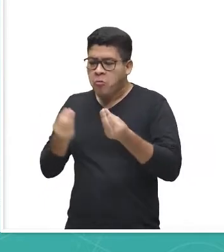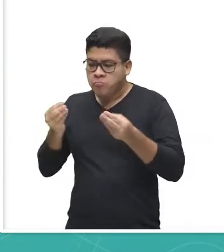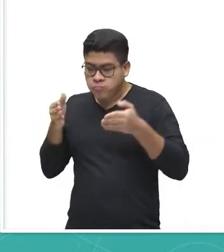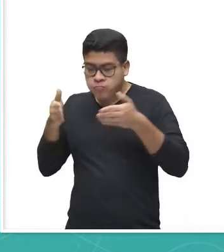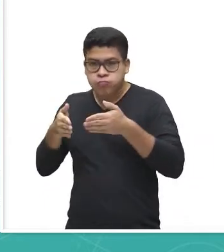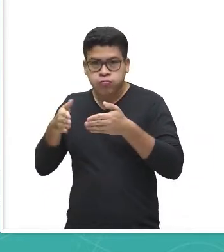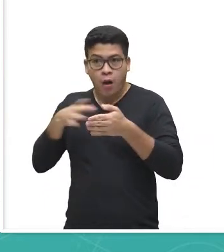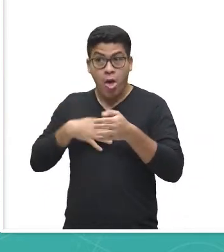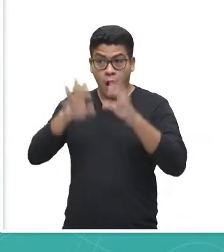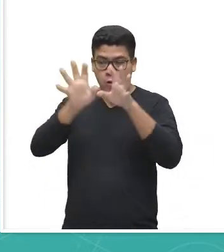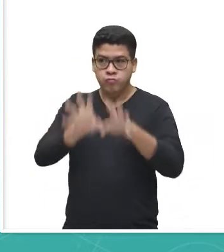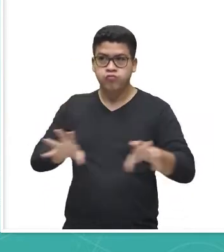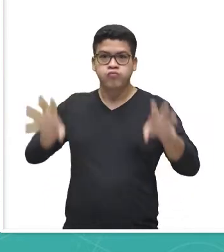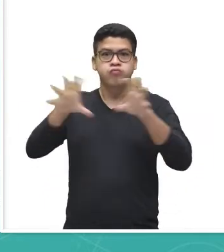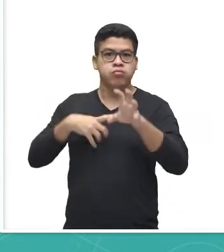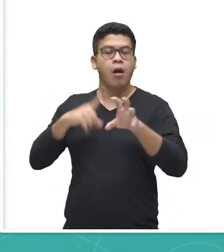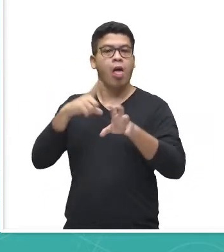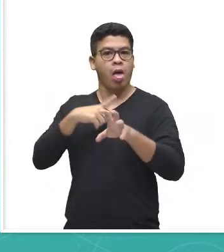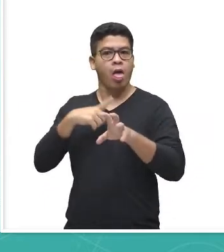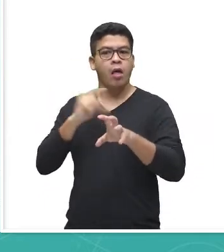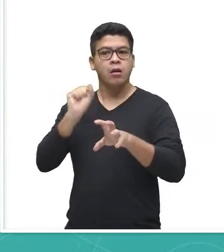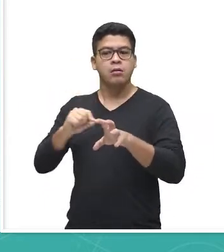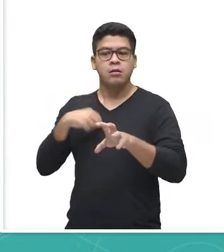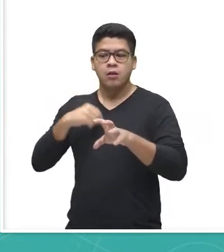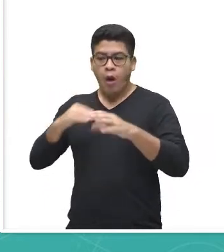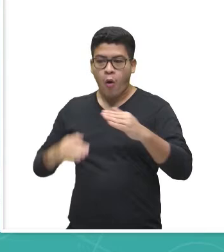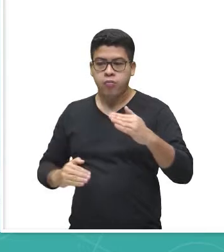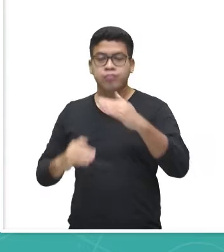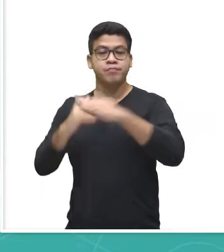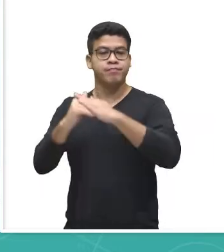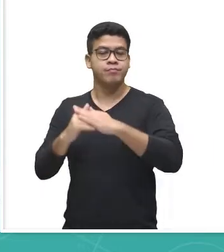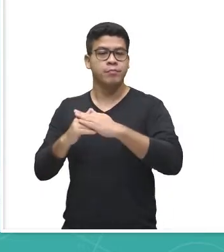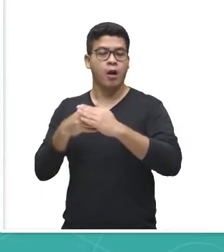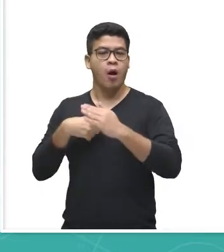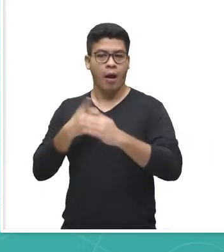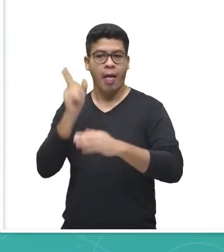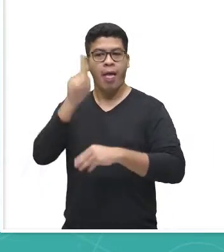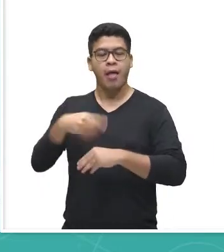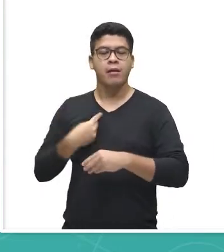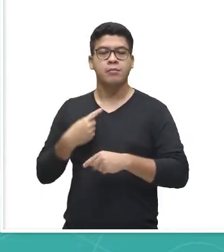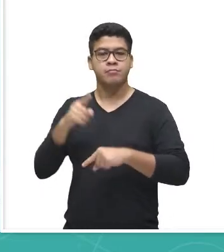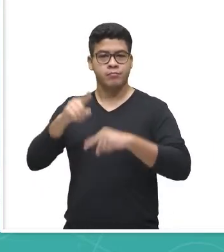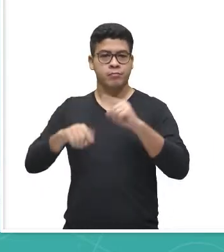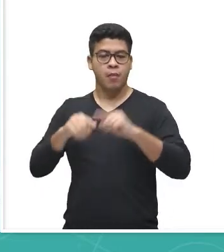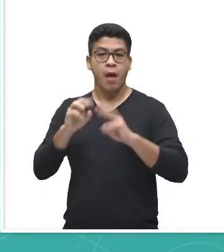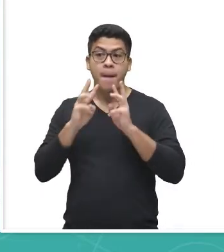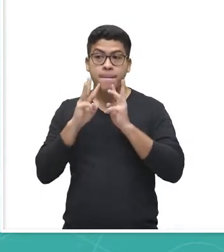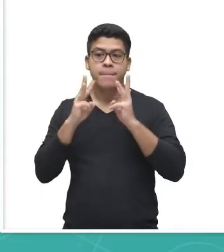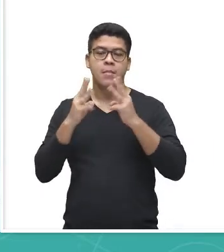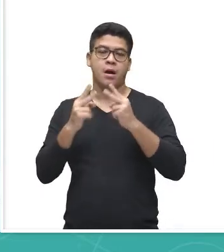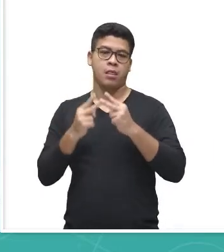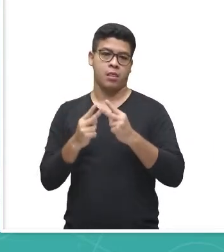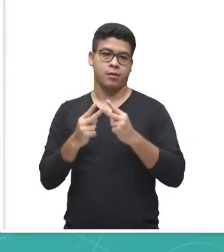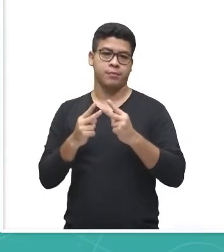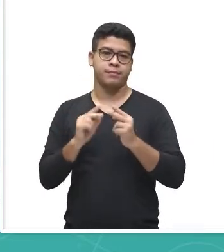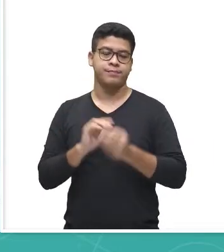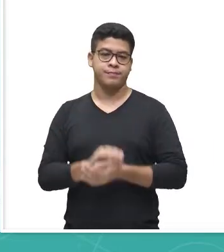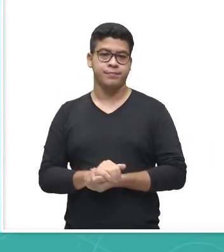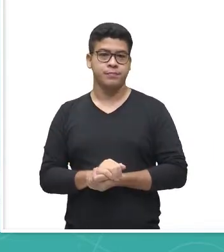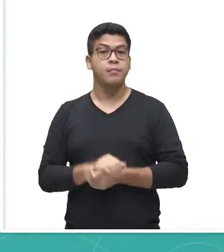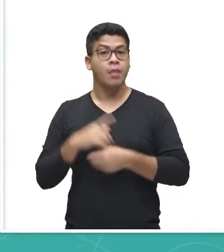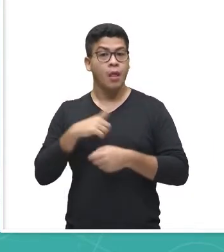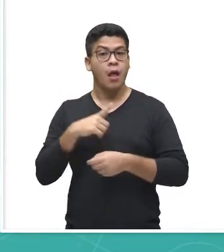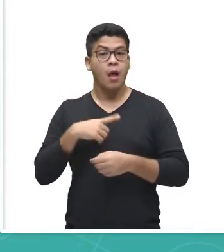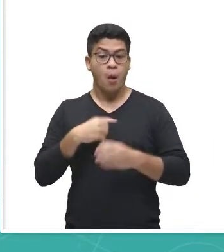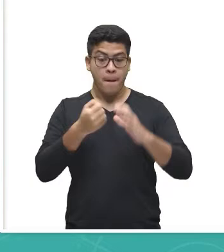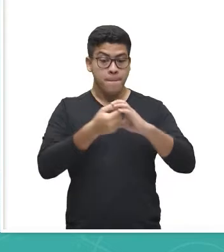no espaço, por exemplo. E agora a gente vai ver um pouco mais de características, né, das suas propriedades. Então a gente vai ter propriedades